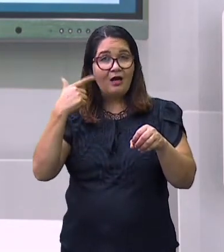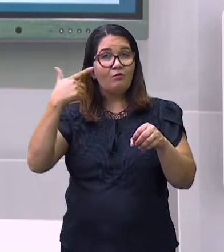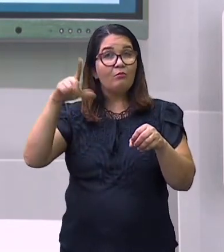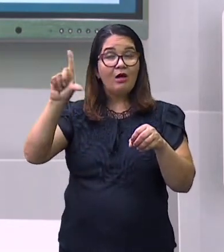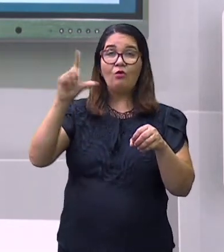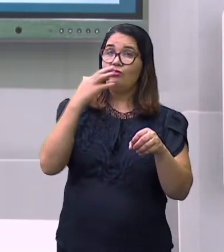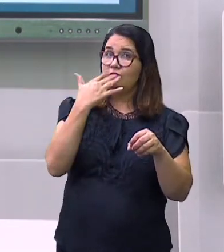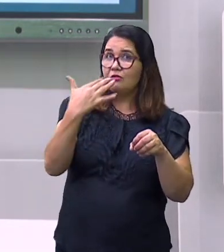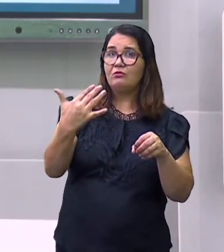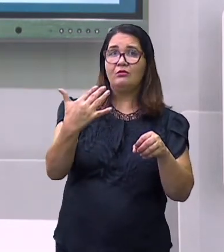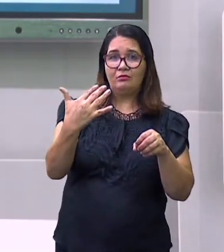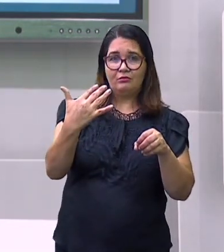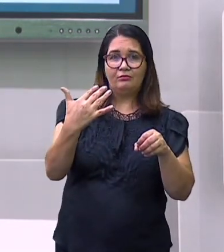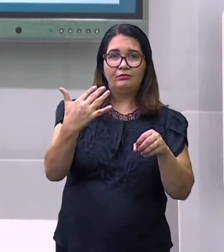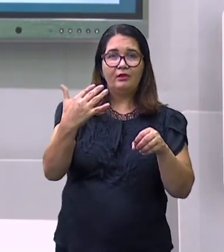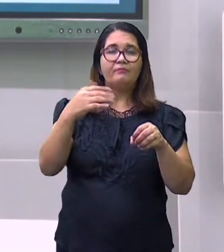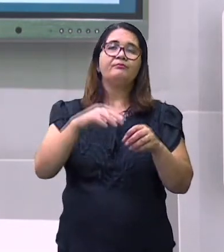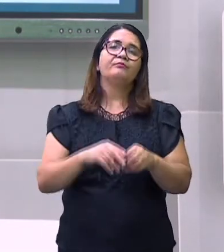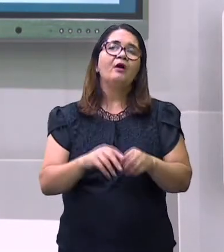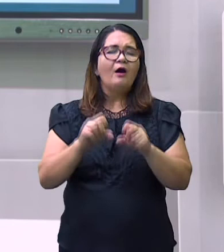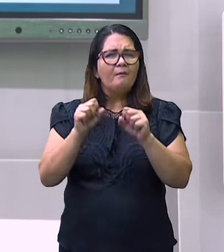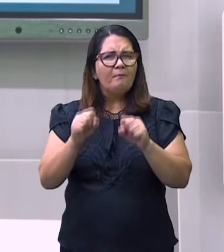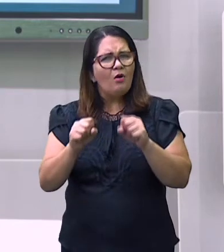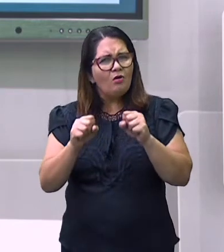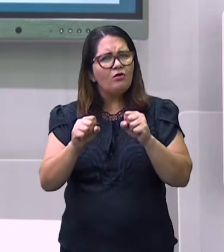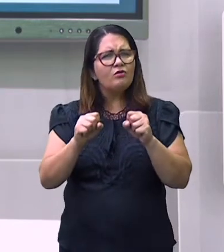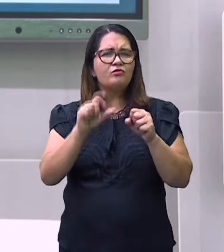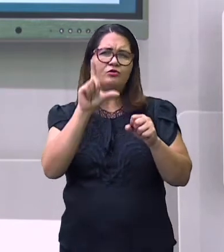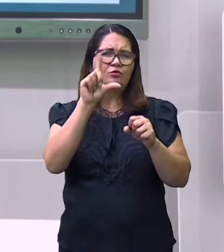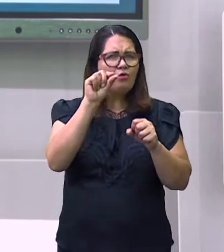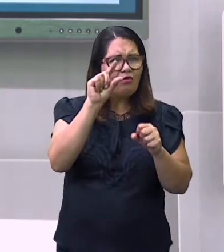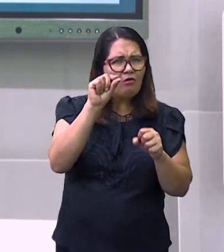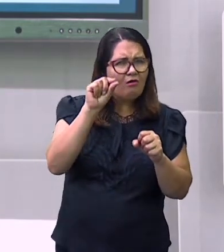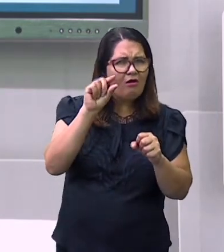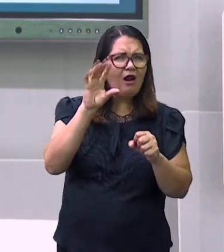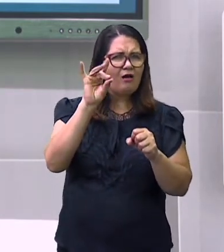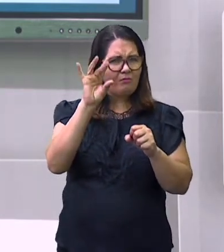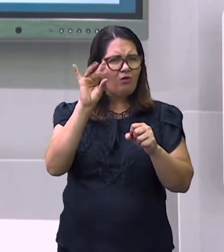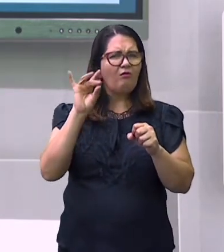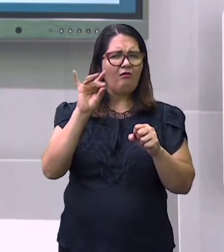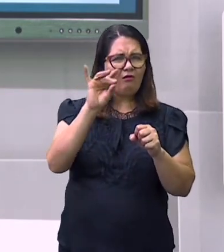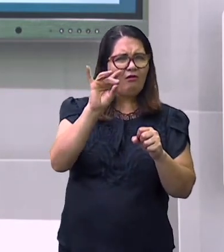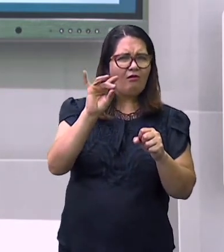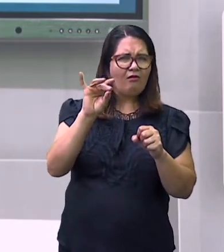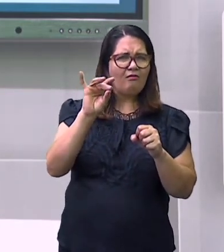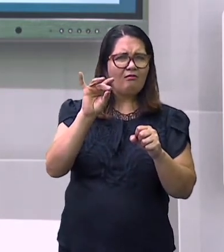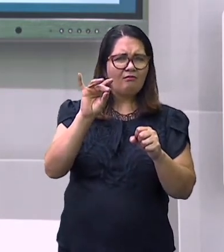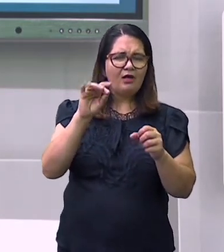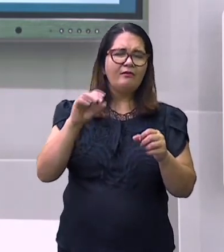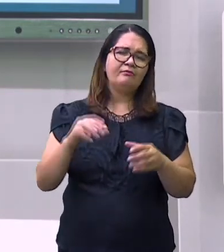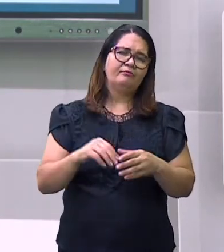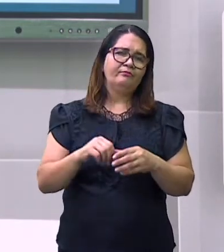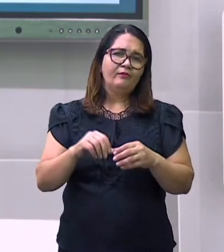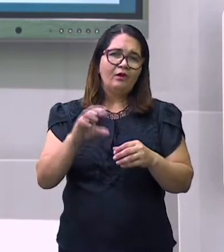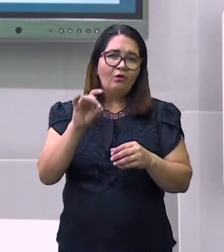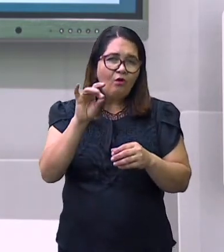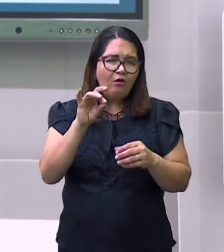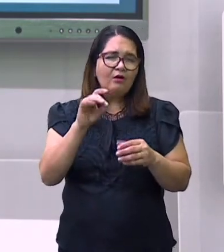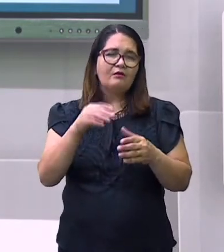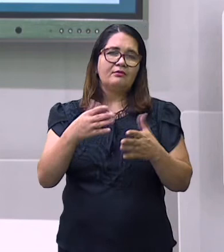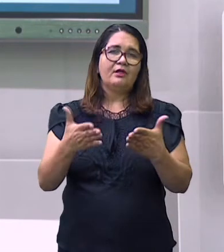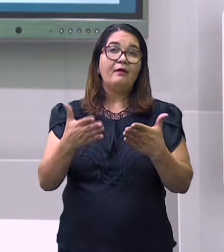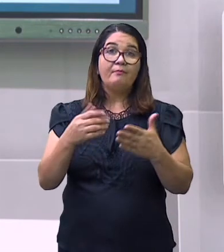tarde soltar, eu posso botar um pinguinho de cola branca que você usa na escola, com certeza deve ter em casa,